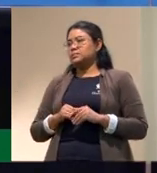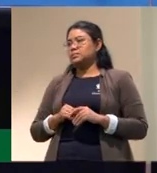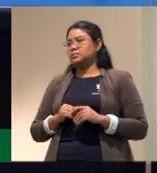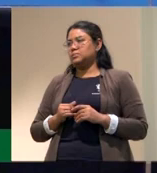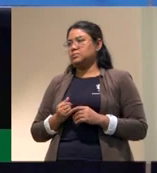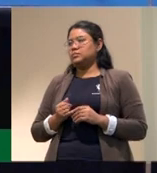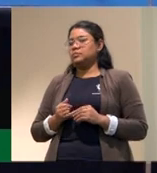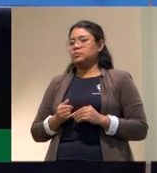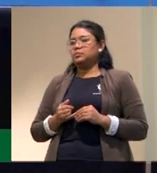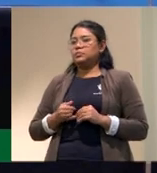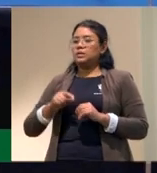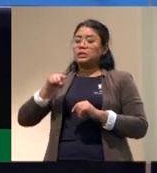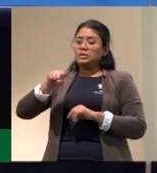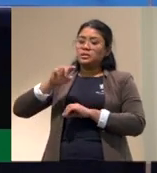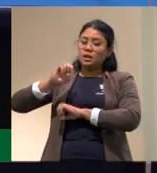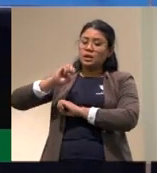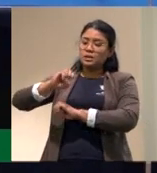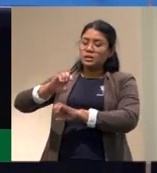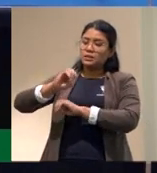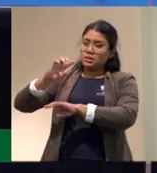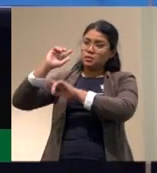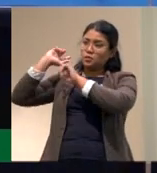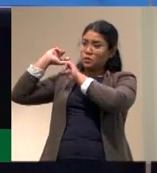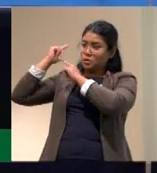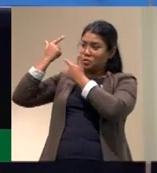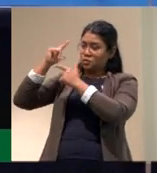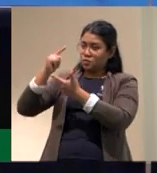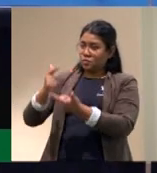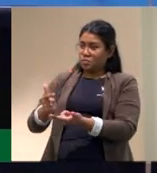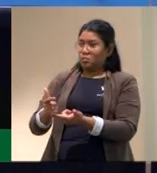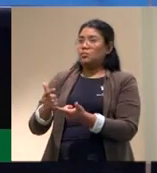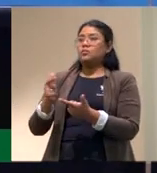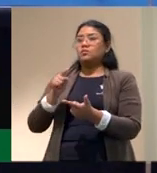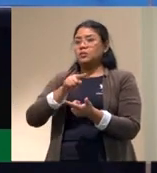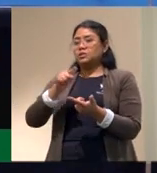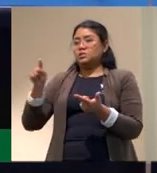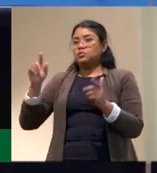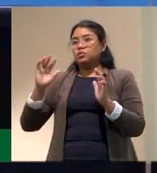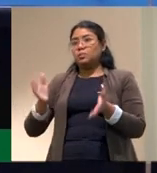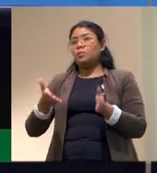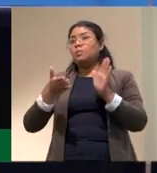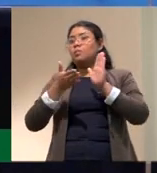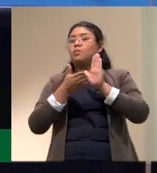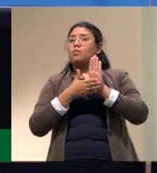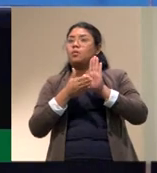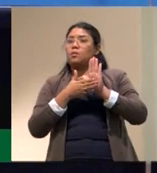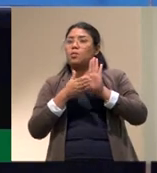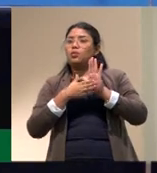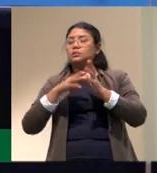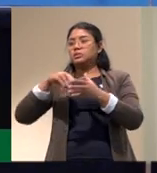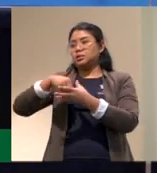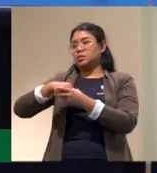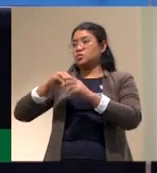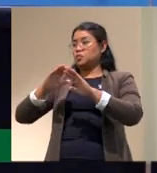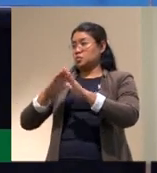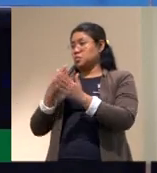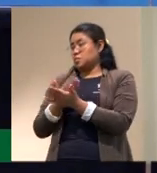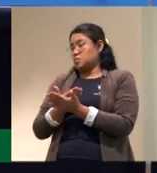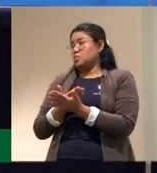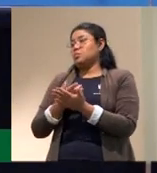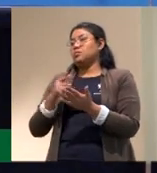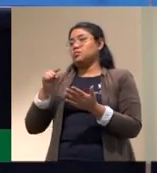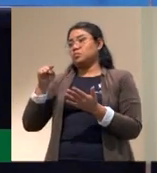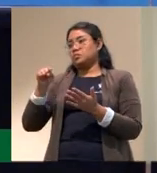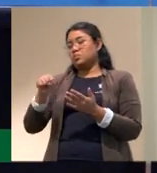do ensino tradicional, ainda que nós tenhamos propostas para um ensino fundamental que não sejam